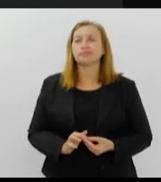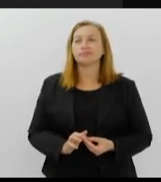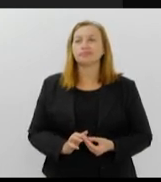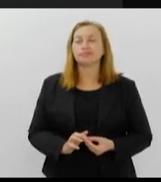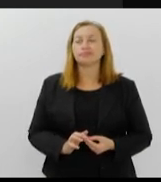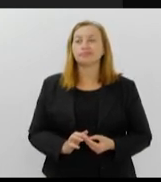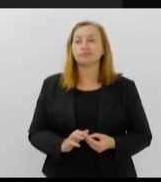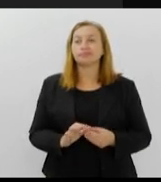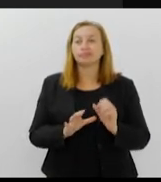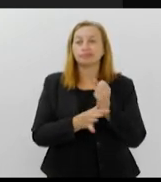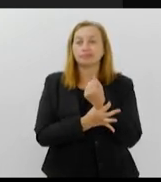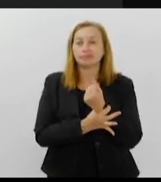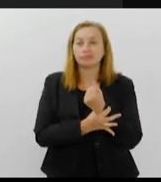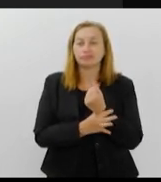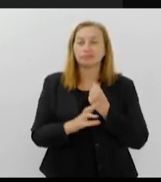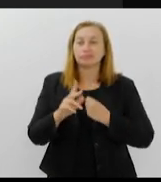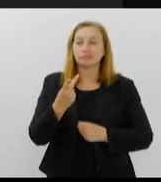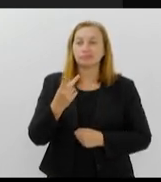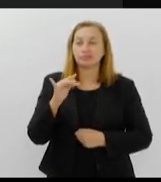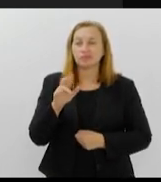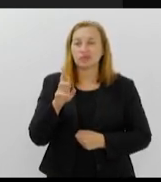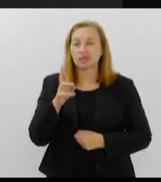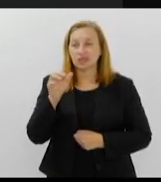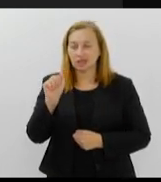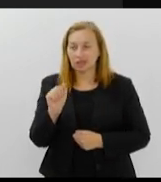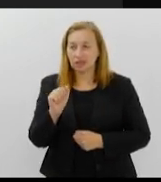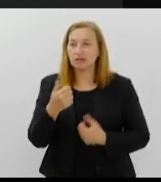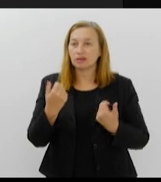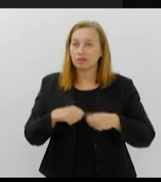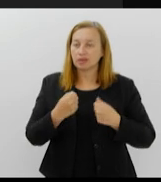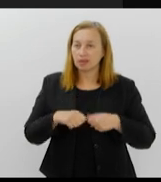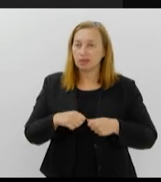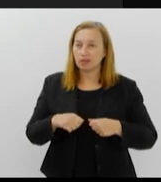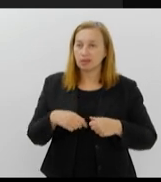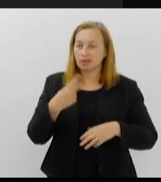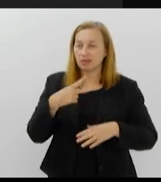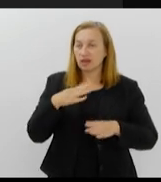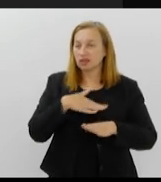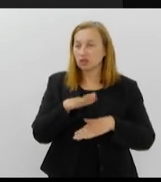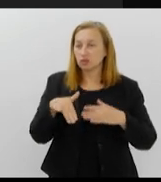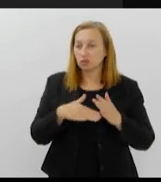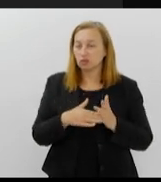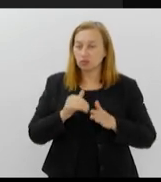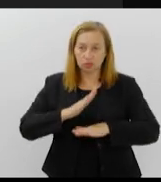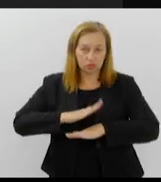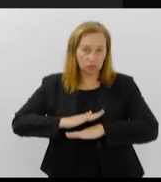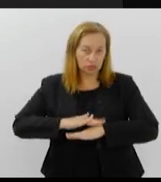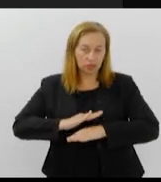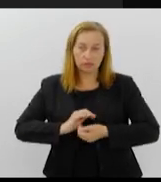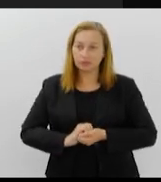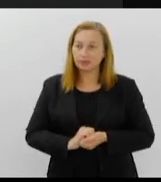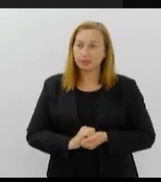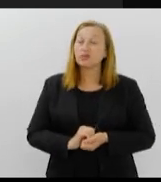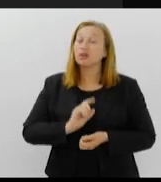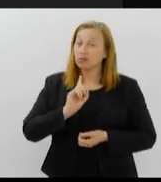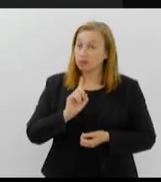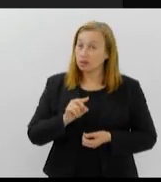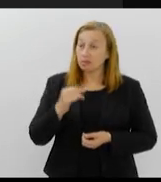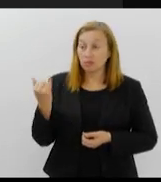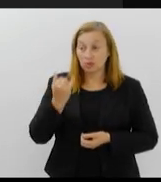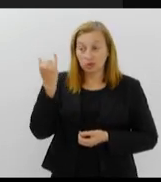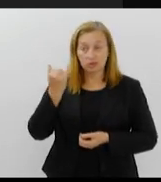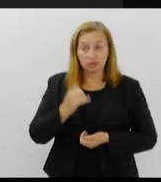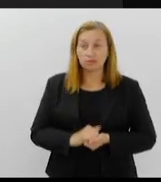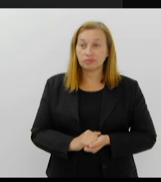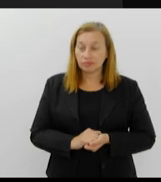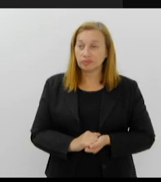A segurança hídrica, ela tem que ser abordada em todos os seus aspectos. E esse é um deles, mas